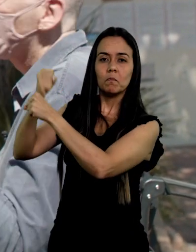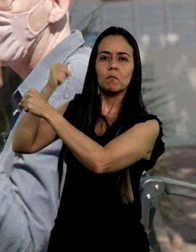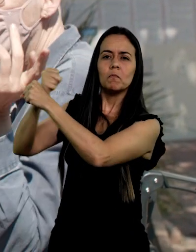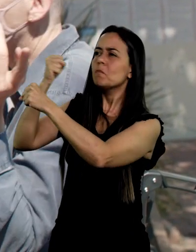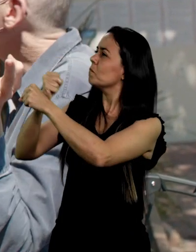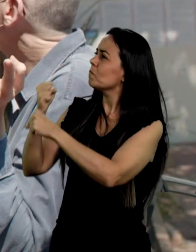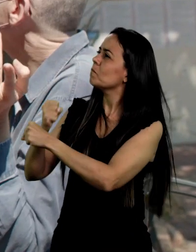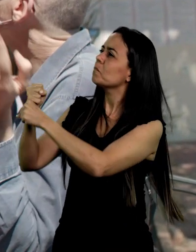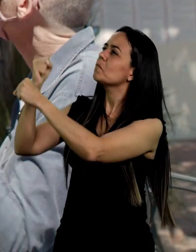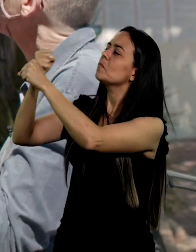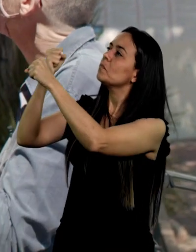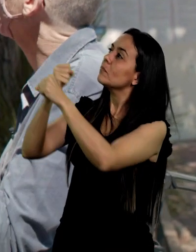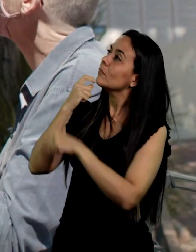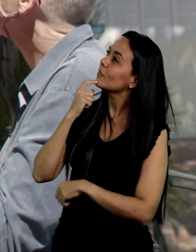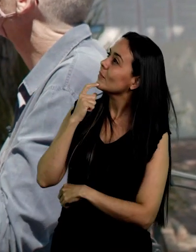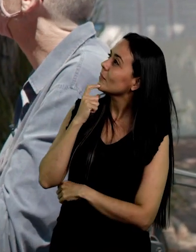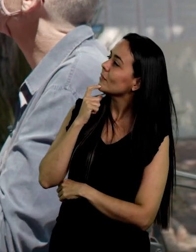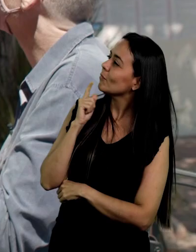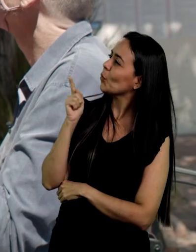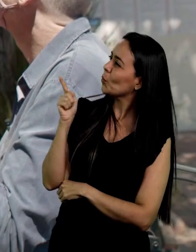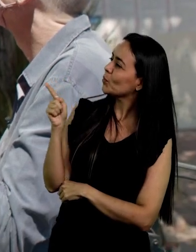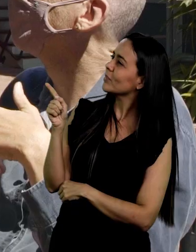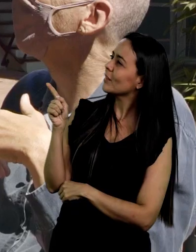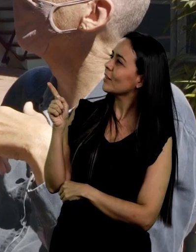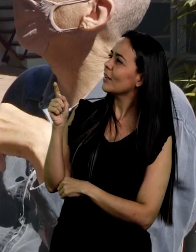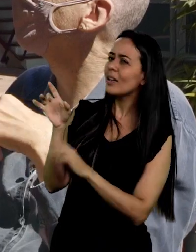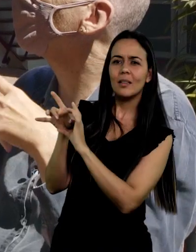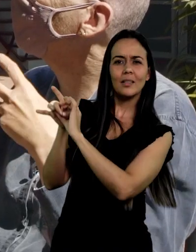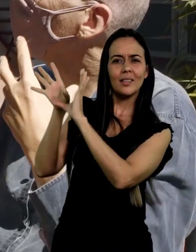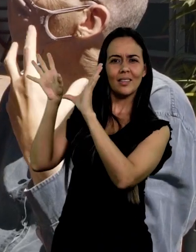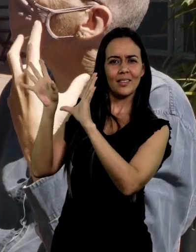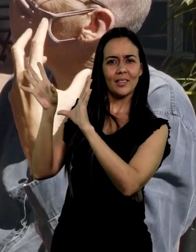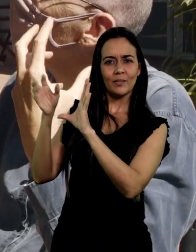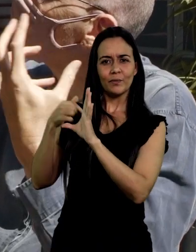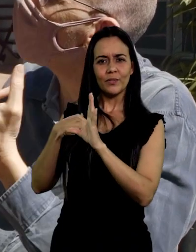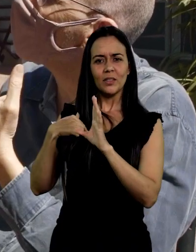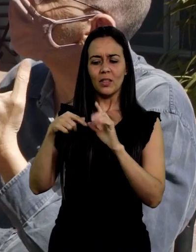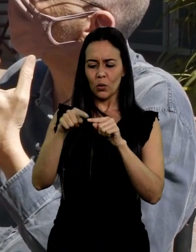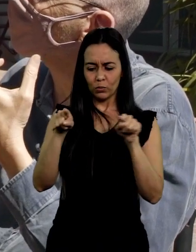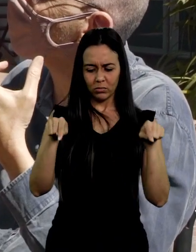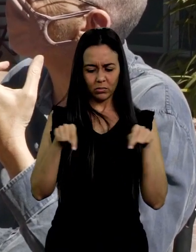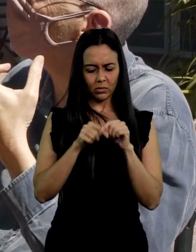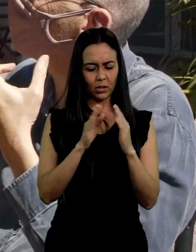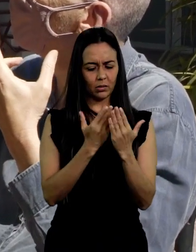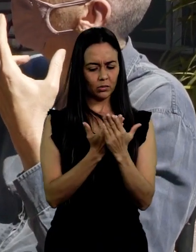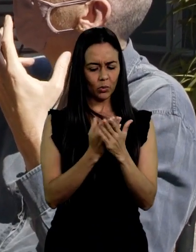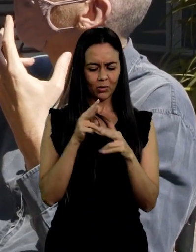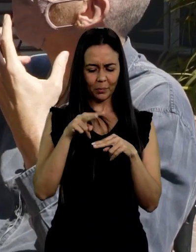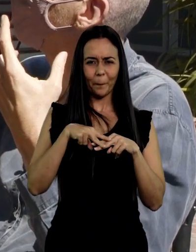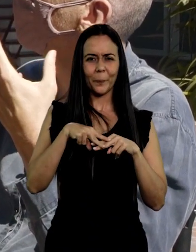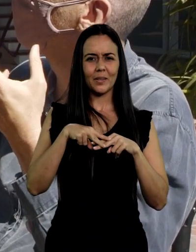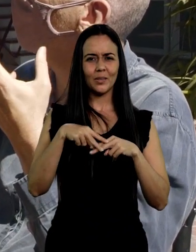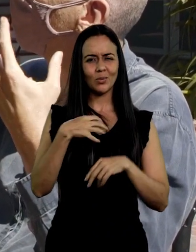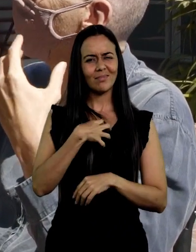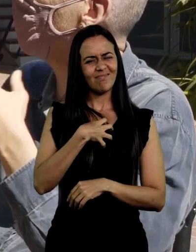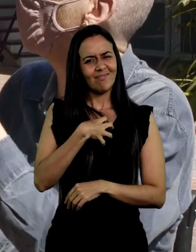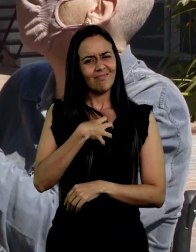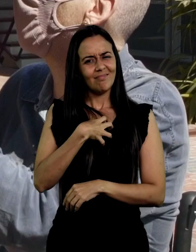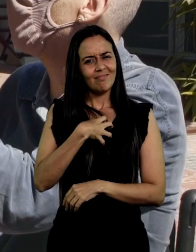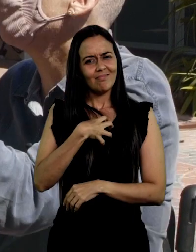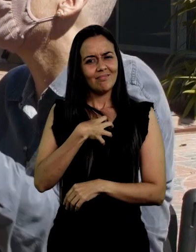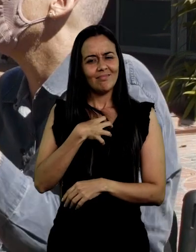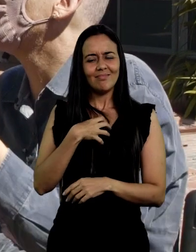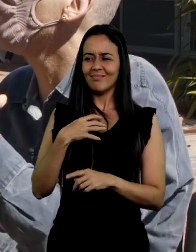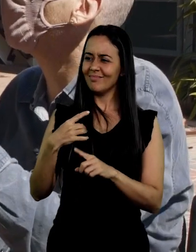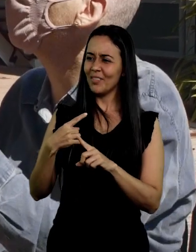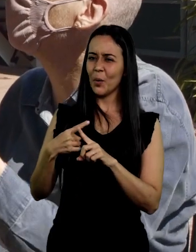pedreiros, porque eles estavam livres, eu estava na classe, preso. Então eu tenho um pouco essa sensação dessa escola que eu